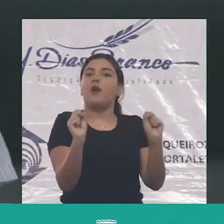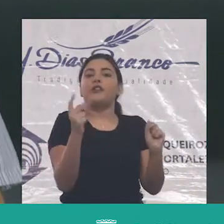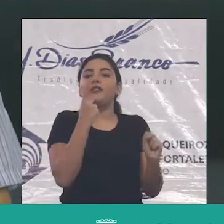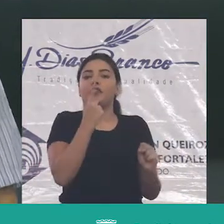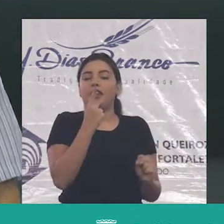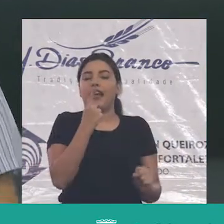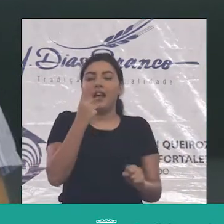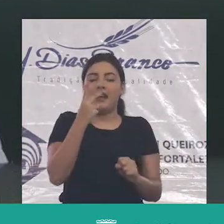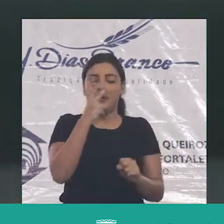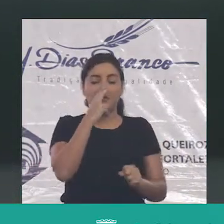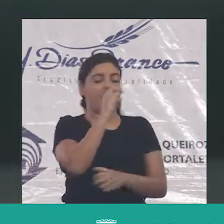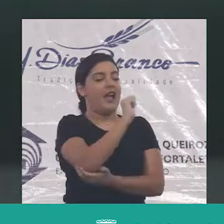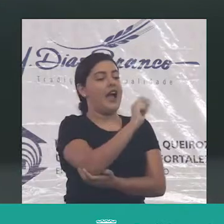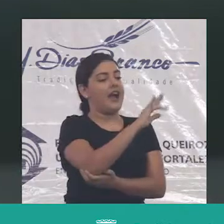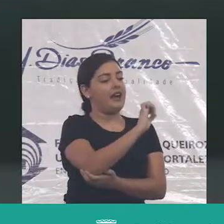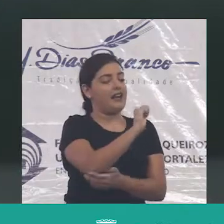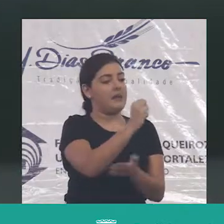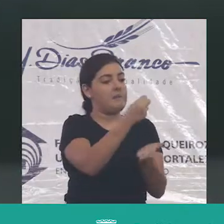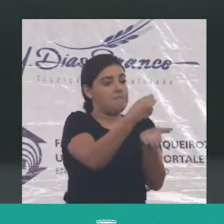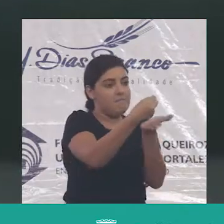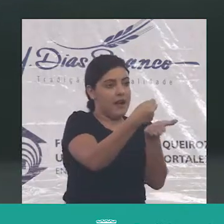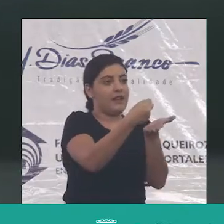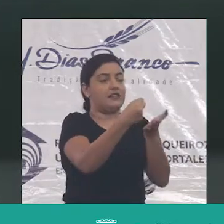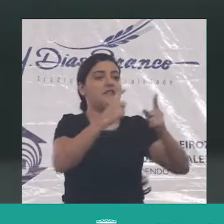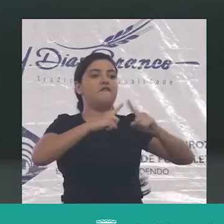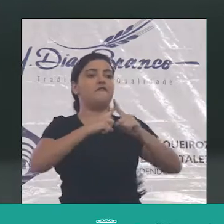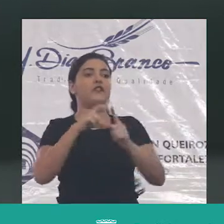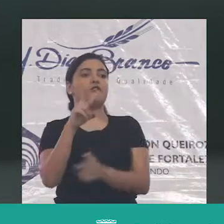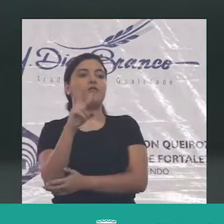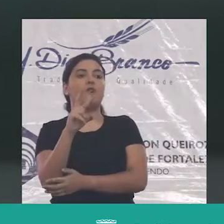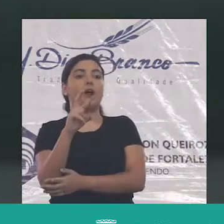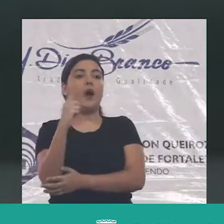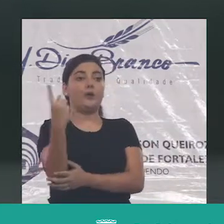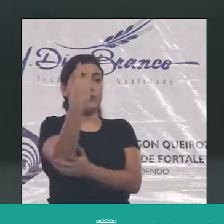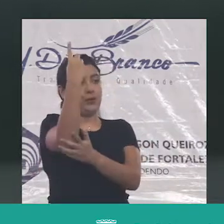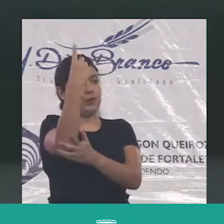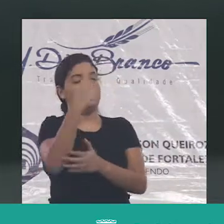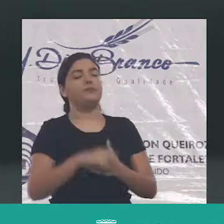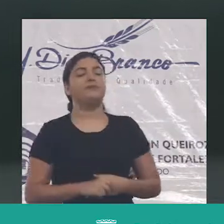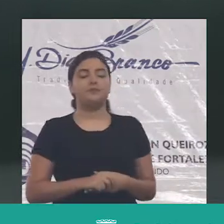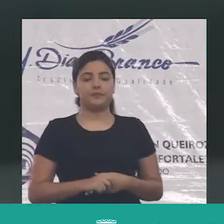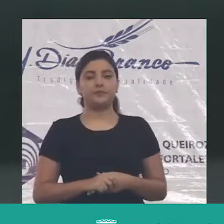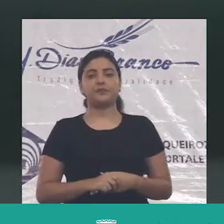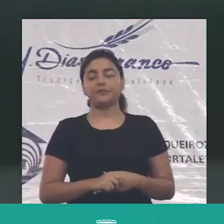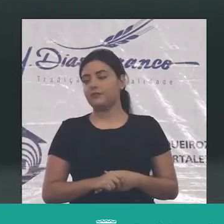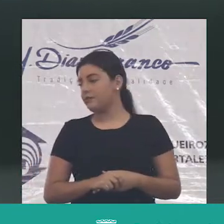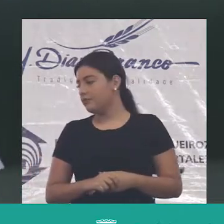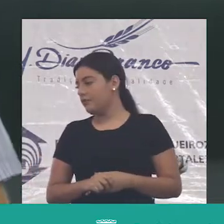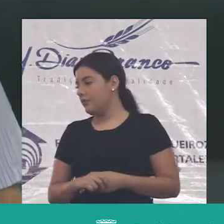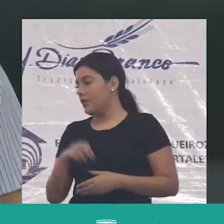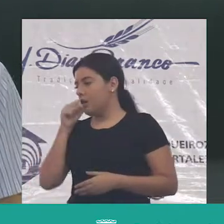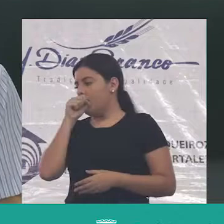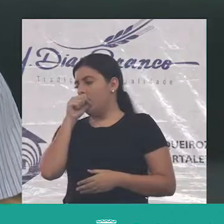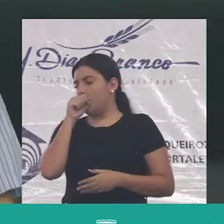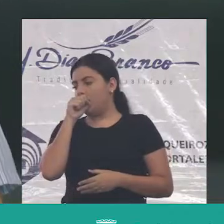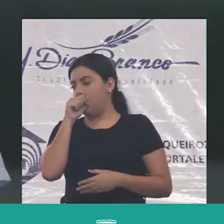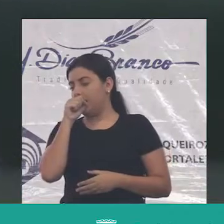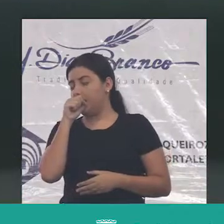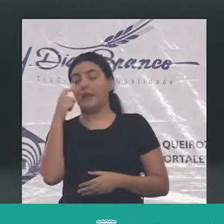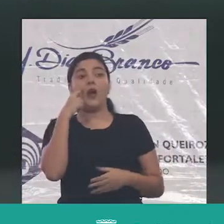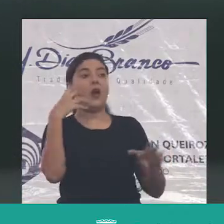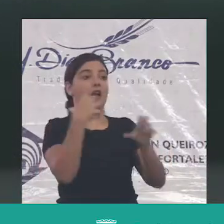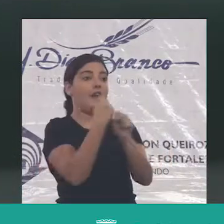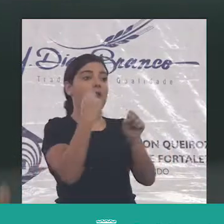fazer área da base vezes altura. Está tranquilo? Volume de prisma sempre vai ser área da base vezes